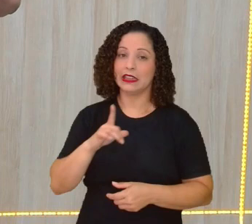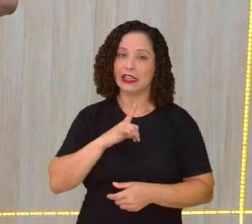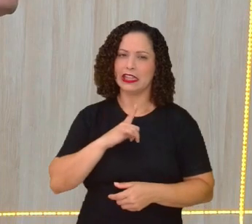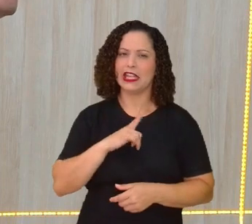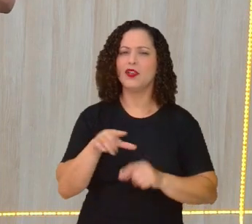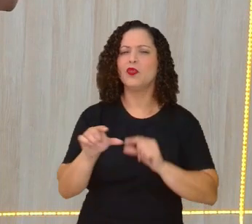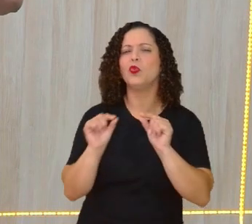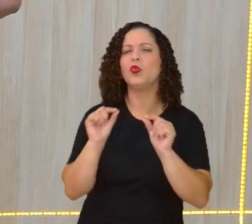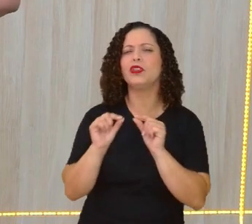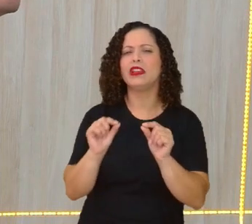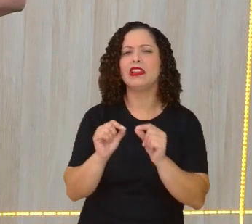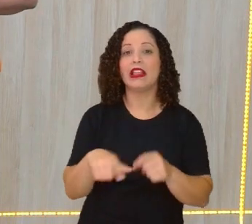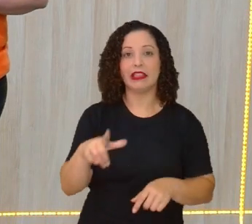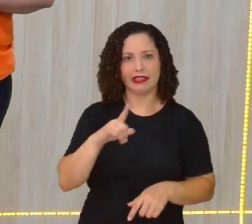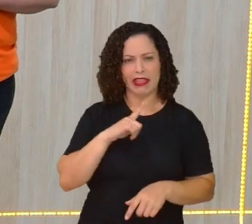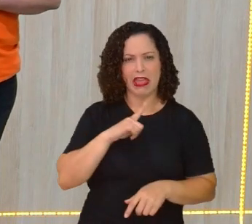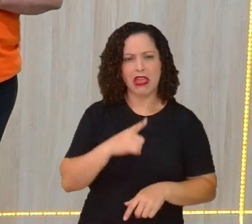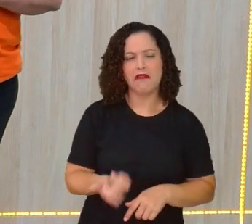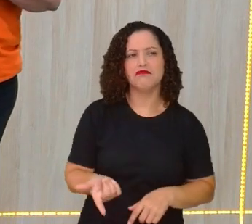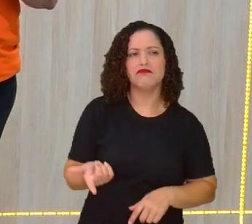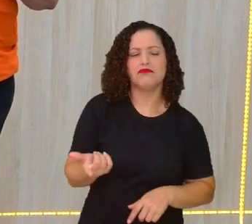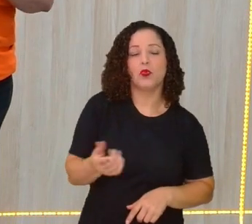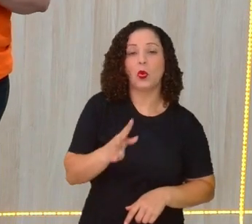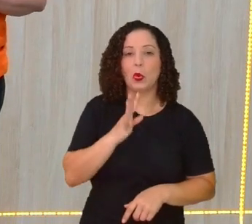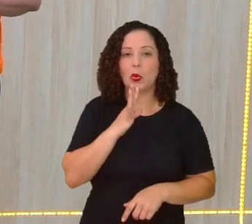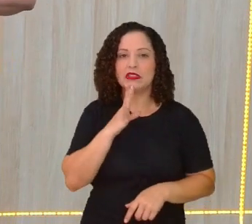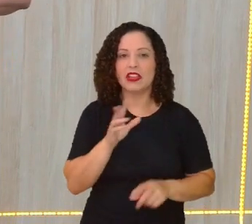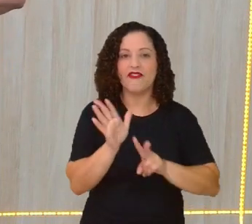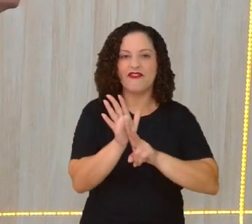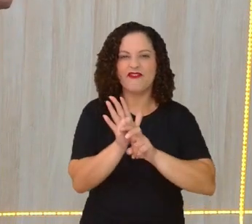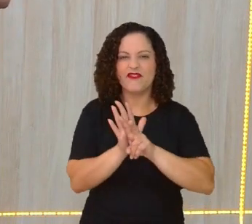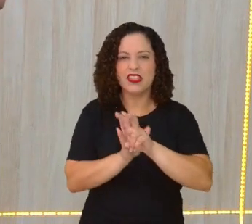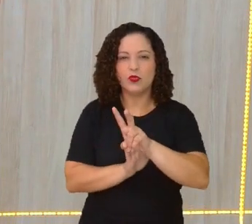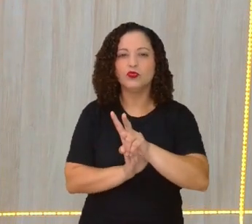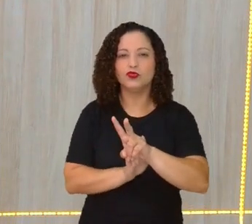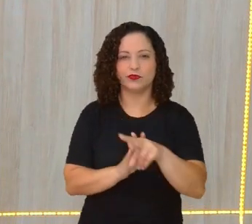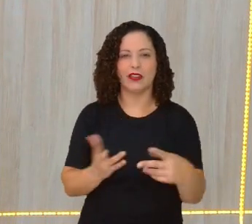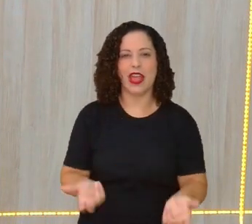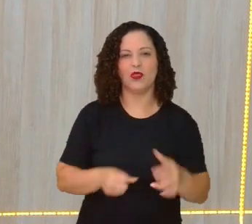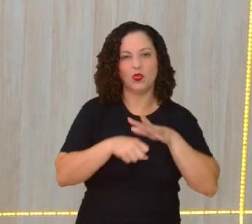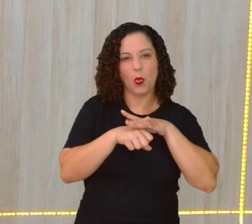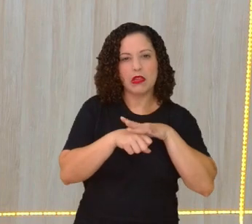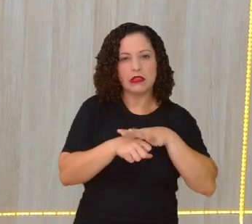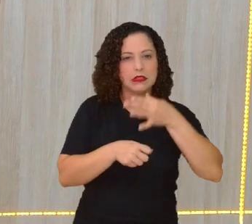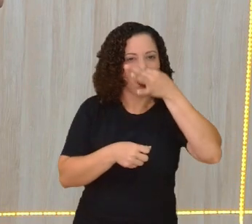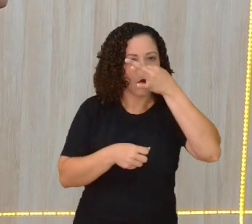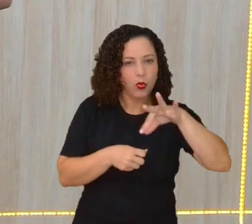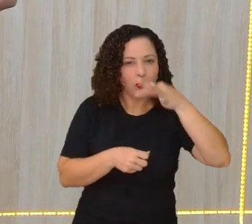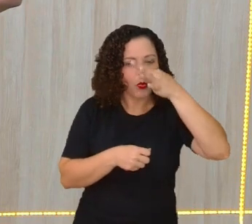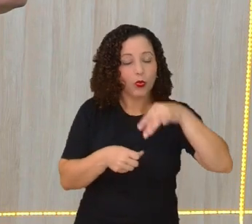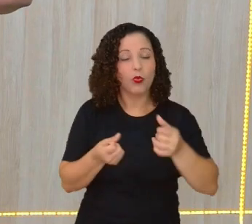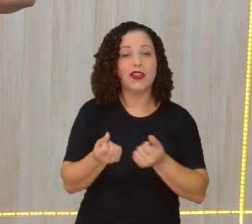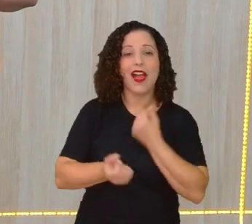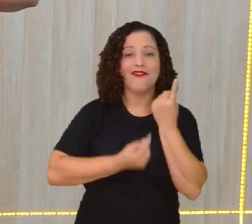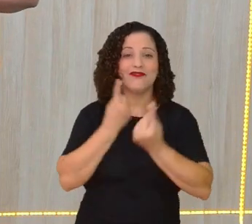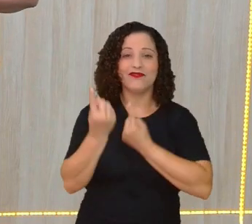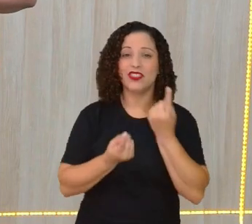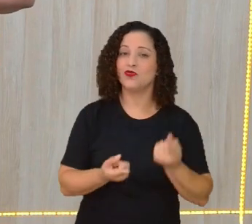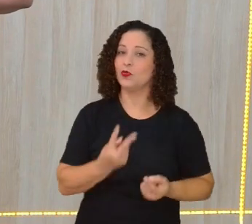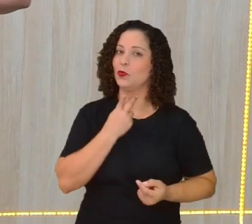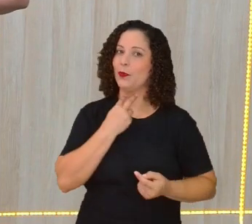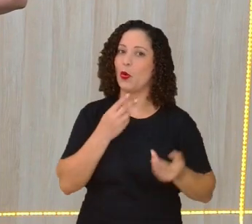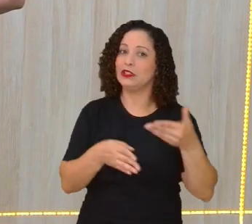diversos, diversos vírus. E aí, às vezes, você não pode estar presente, na sala de aula presencial. Você